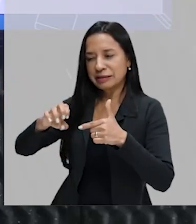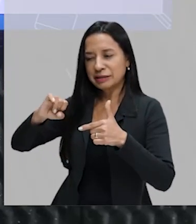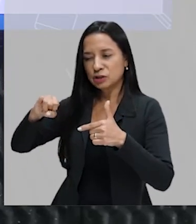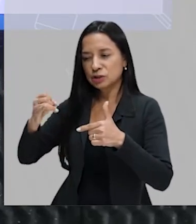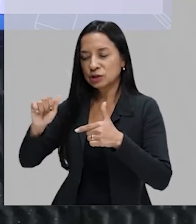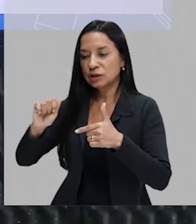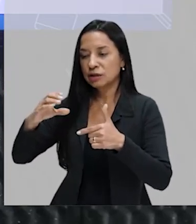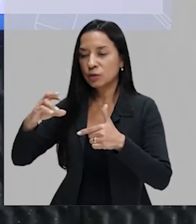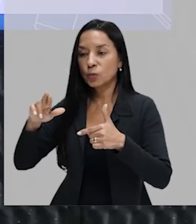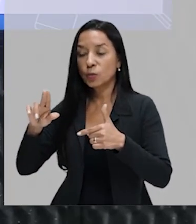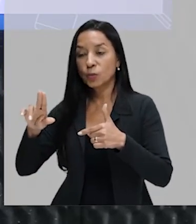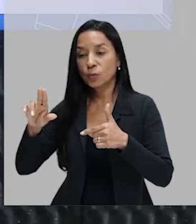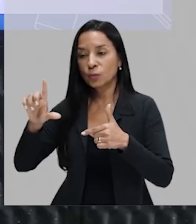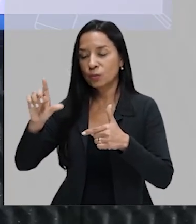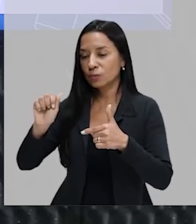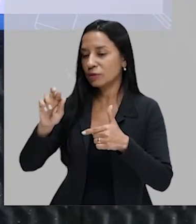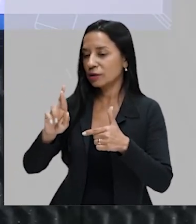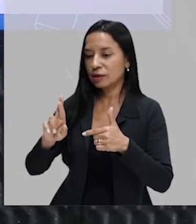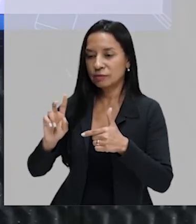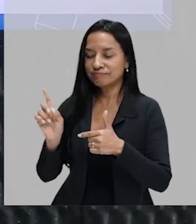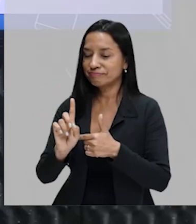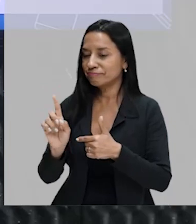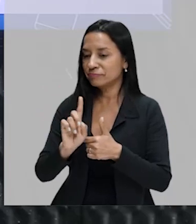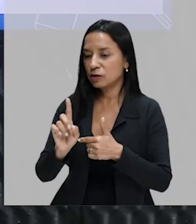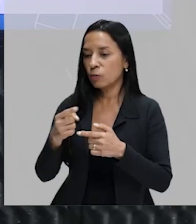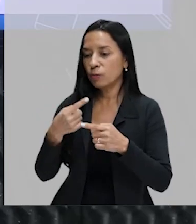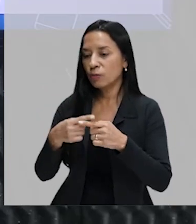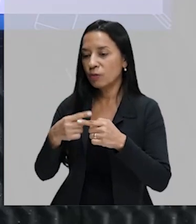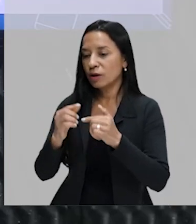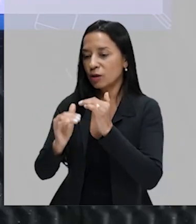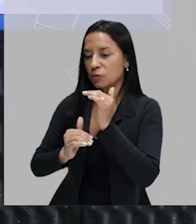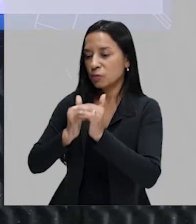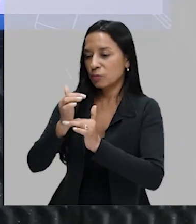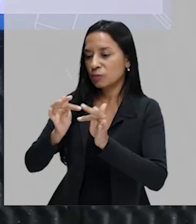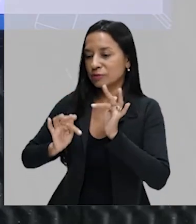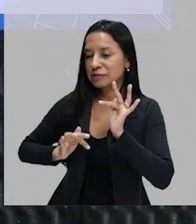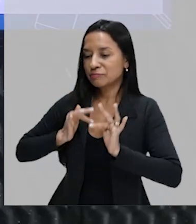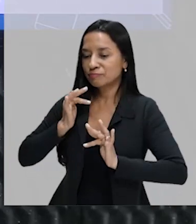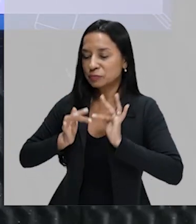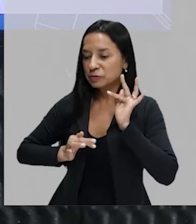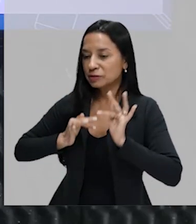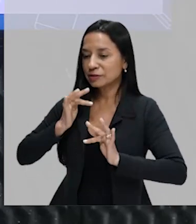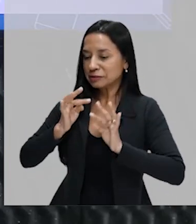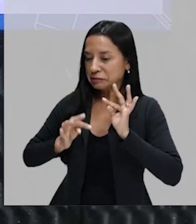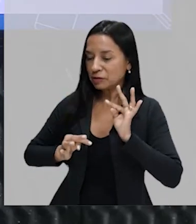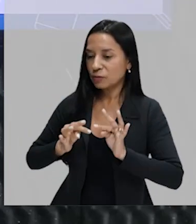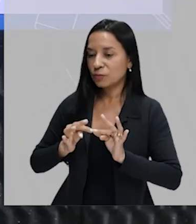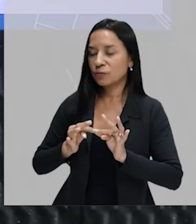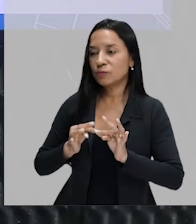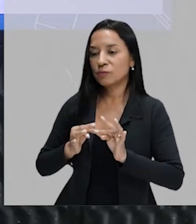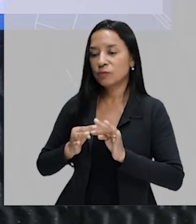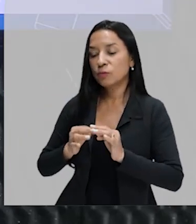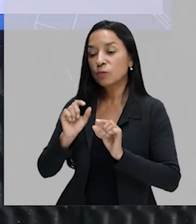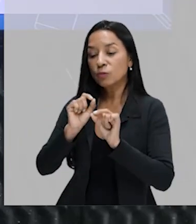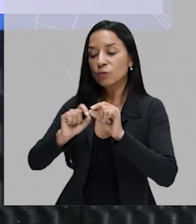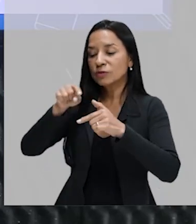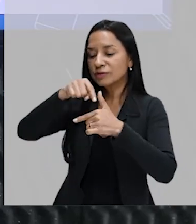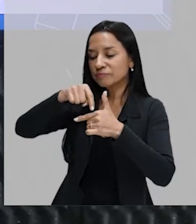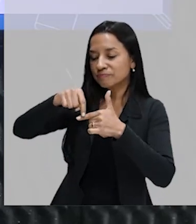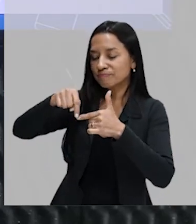quê? Quando ele está no processo de excitação, pessoal, o canal da uretra, o canal que segue para